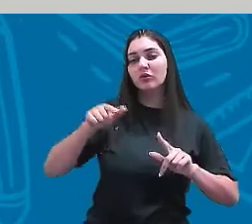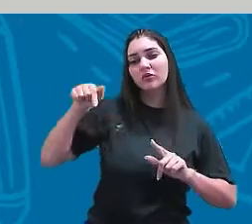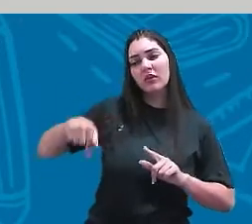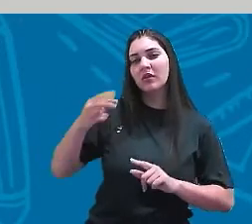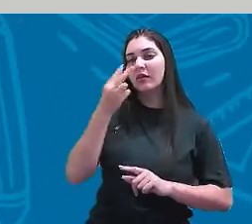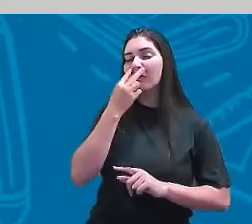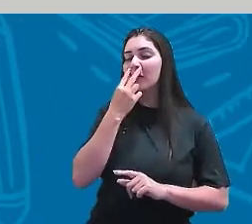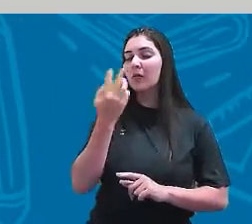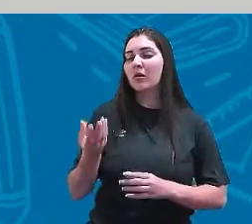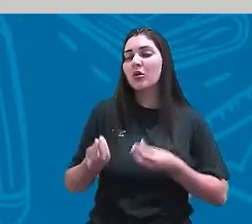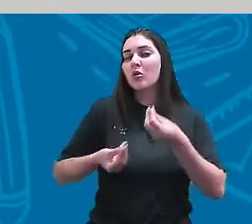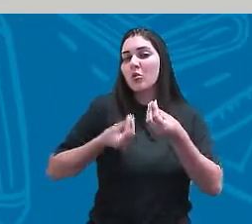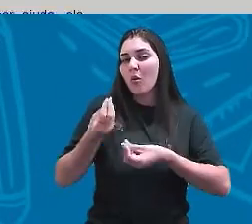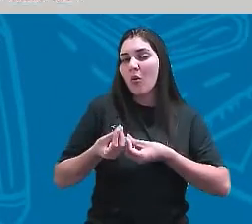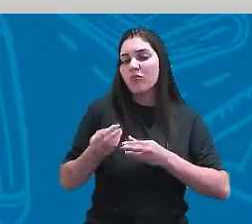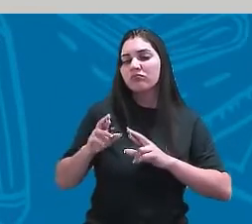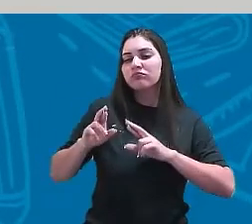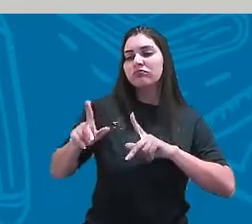que geralmente conhecemos.